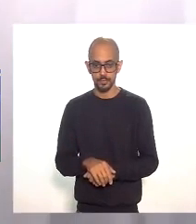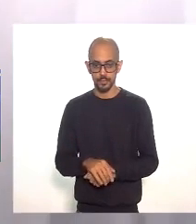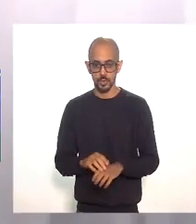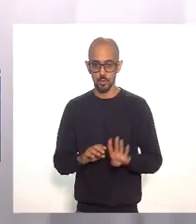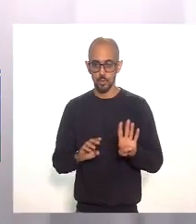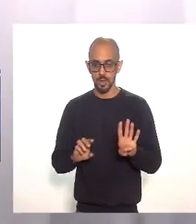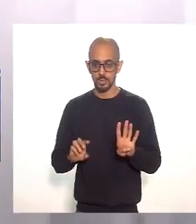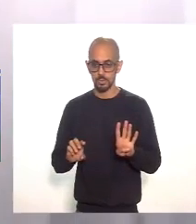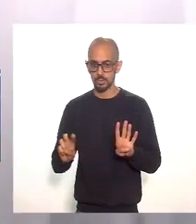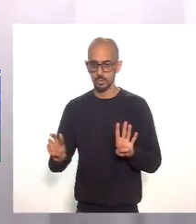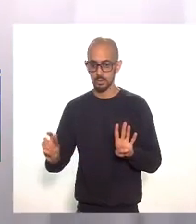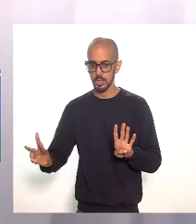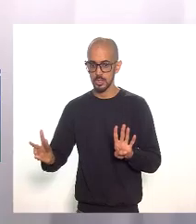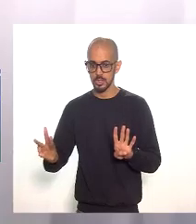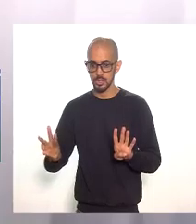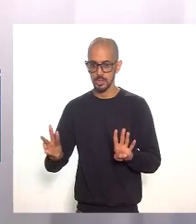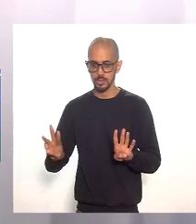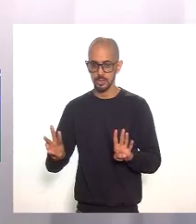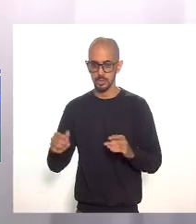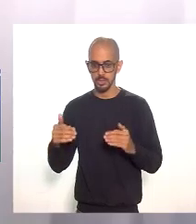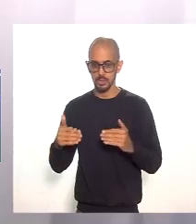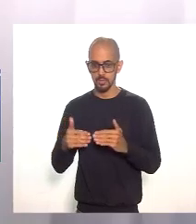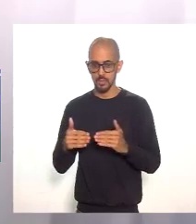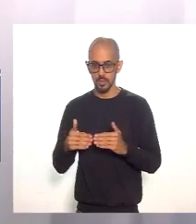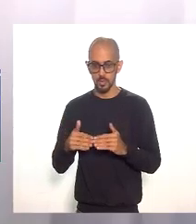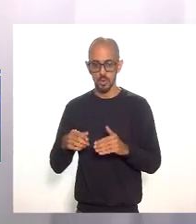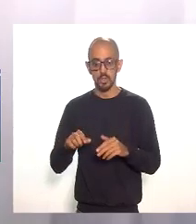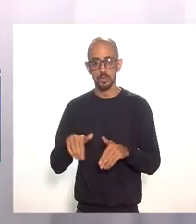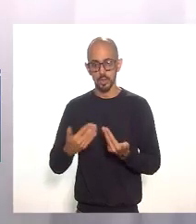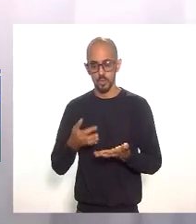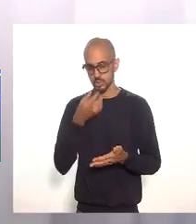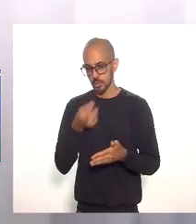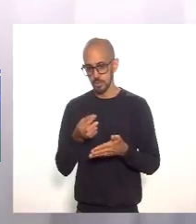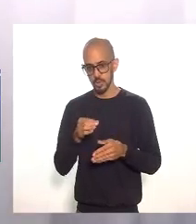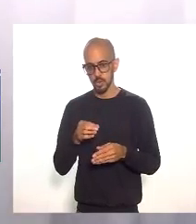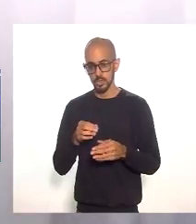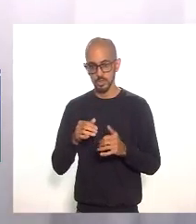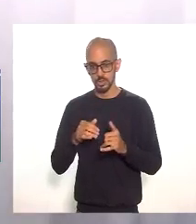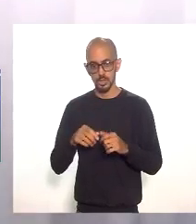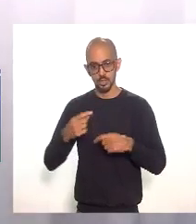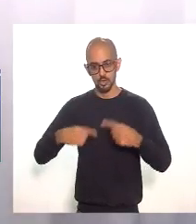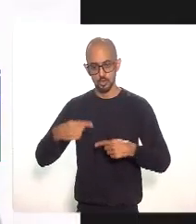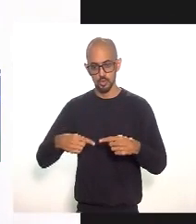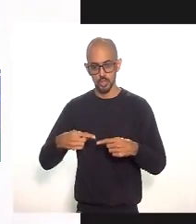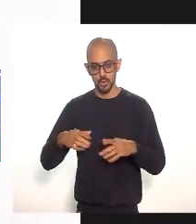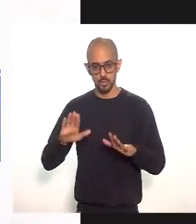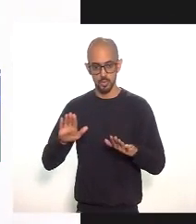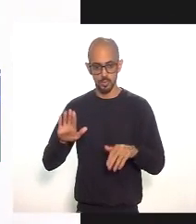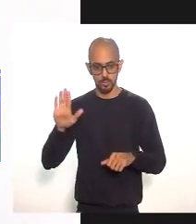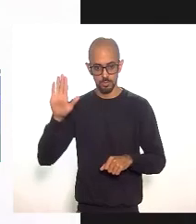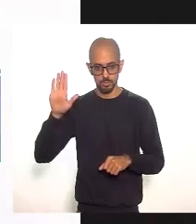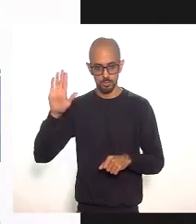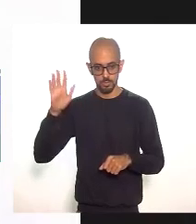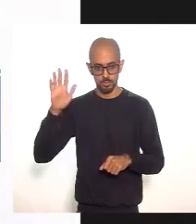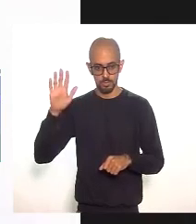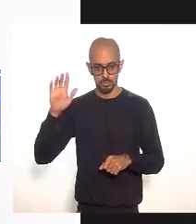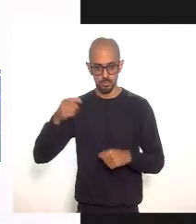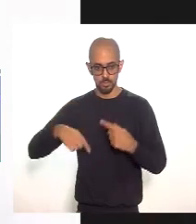4-3 favoráveis. Com os pareceres emitidos, em discussão. Não havendo quem queira para